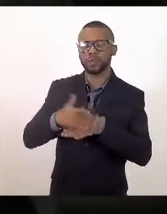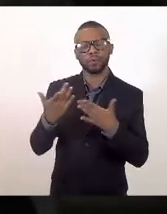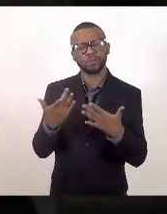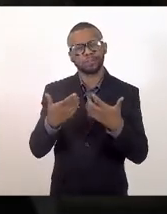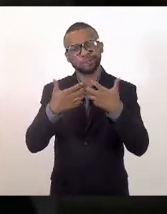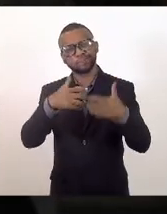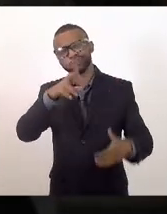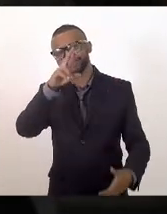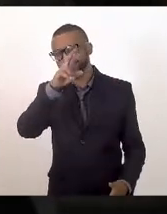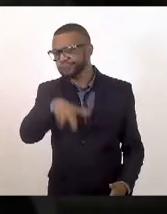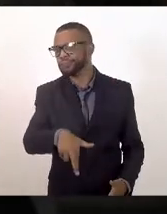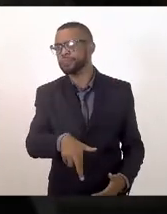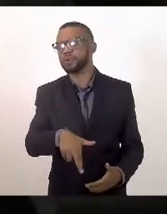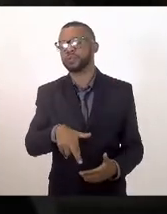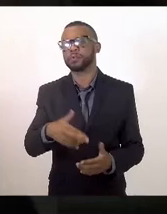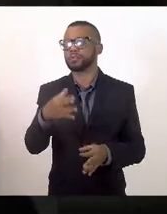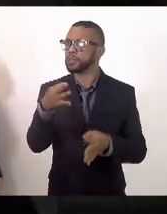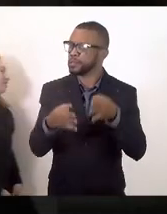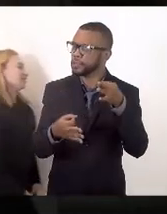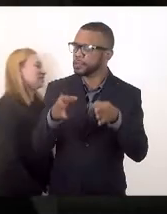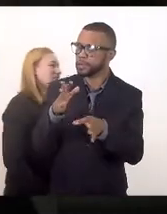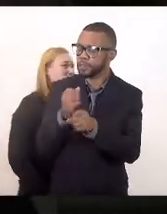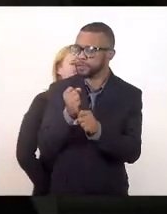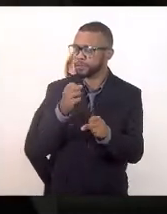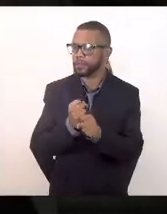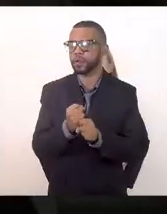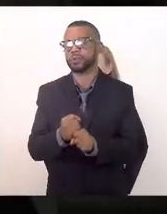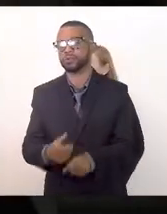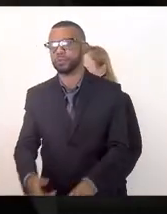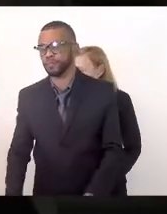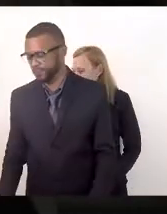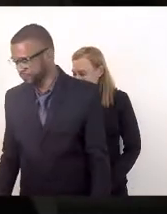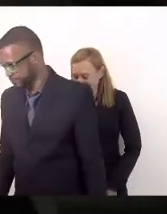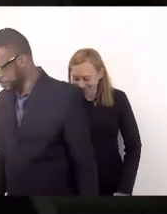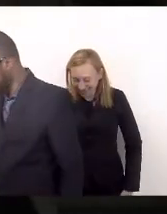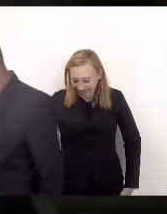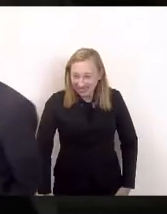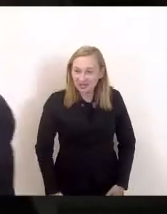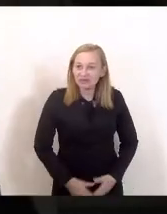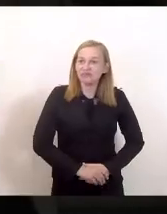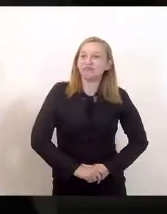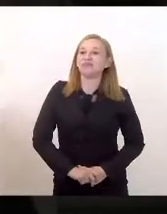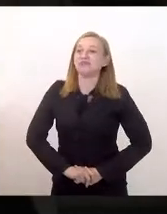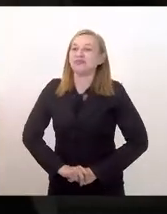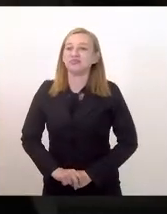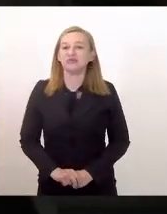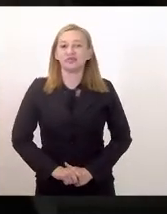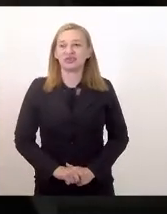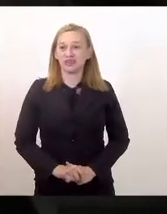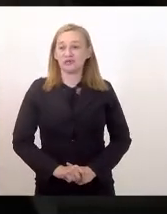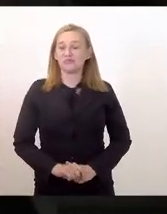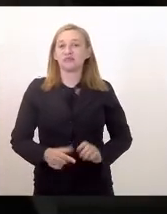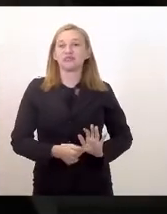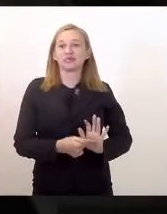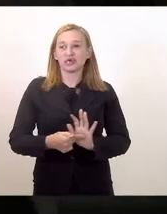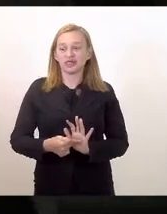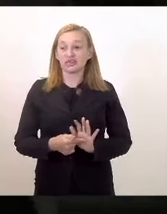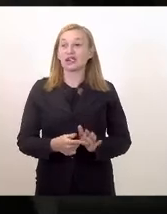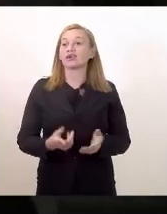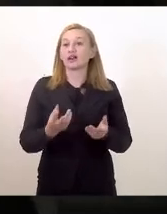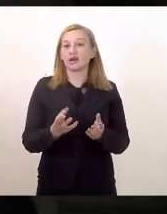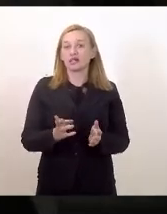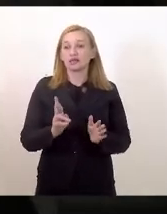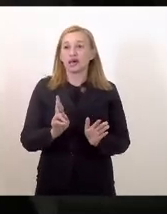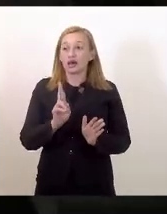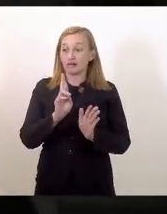reprovados no Tribunal de Contas do Estado em relação às suas contas, e entre os itens que costumam constar nos pareceres de reprovação das